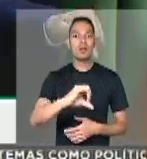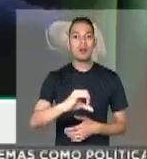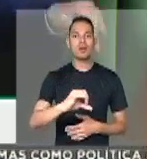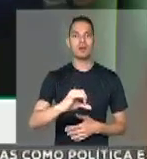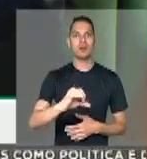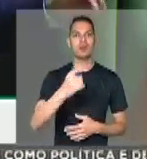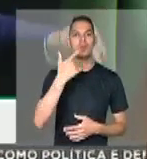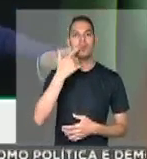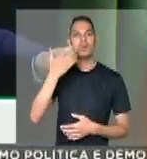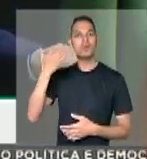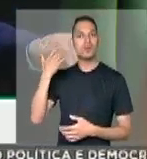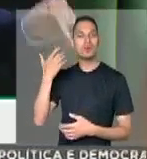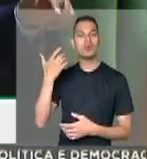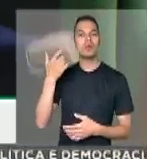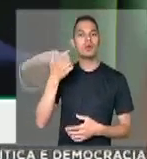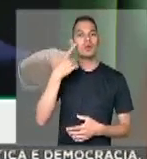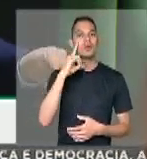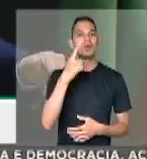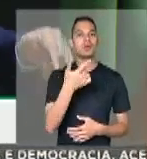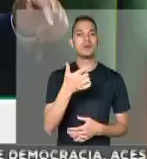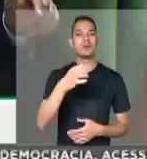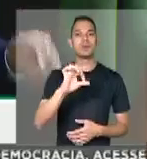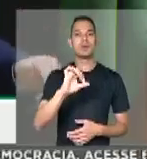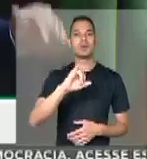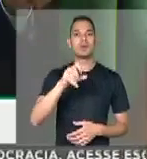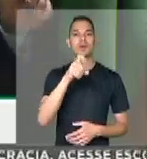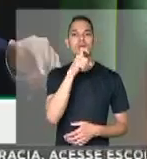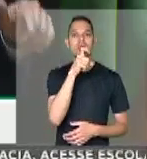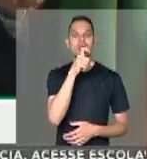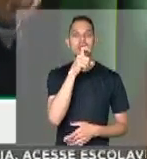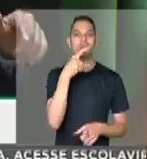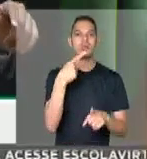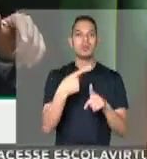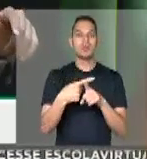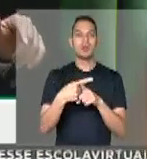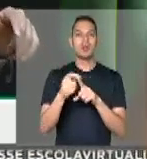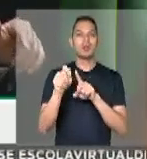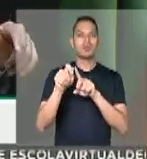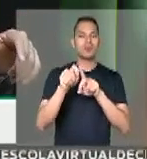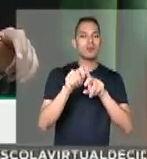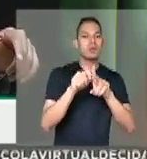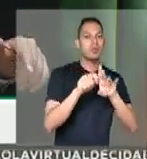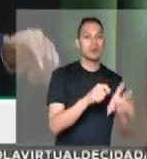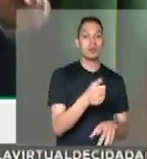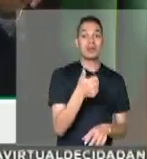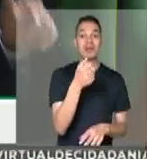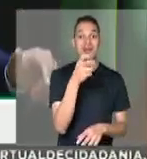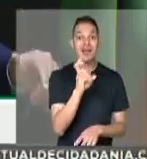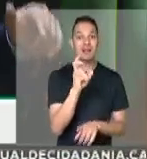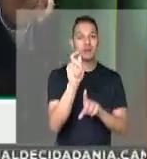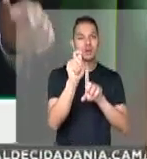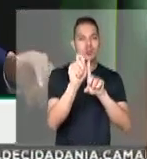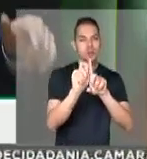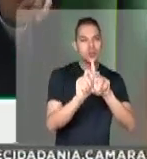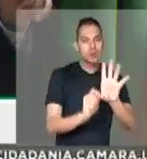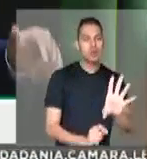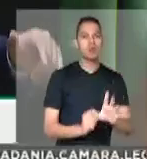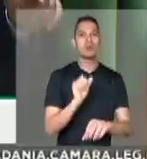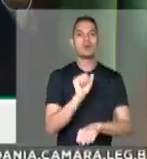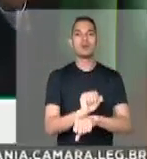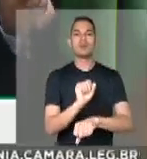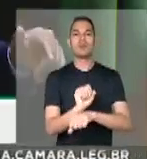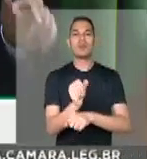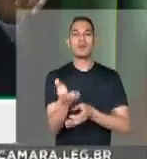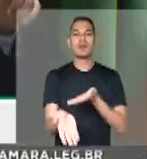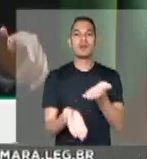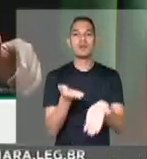agora, dia 29 de julho, depois de ficar 15 meses, vejam bem, 15 meses esperando um